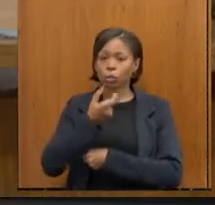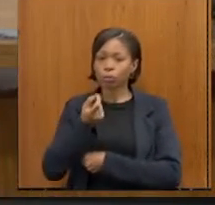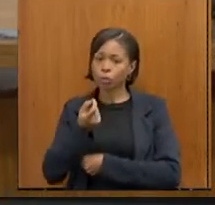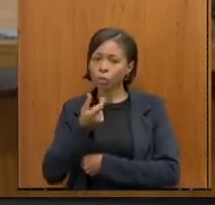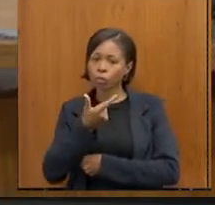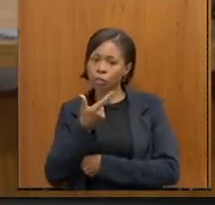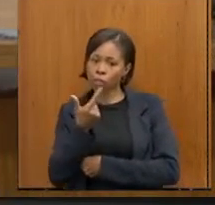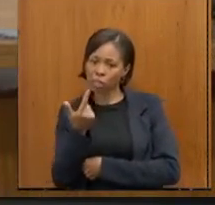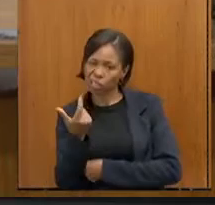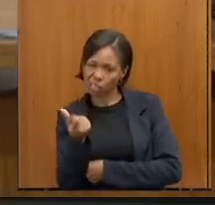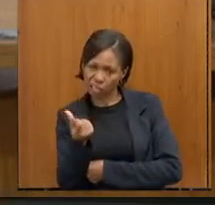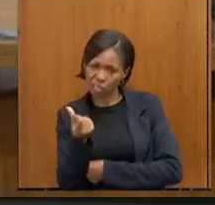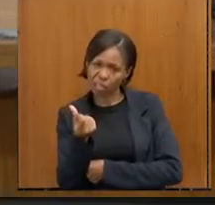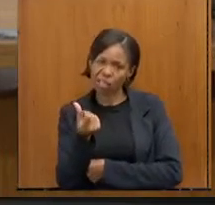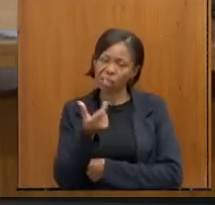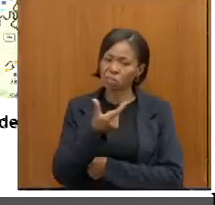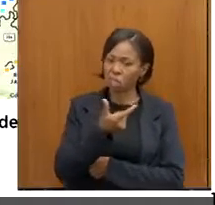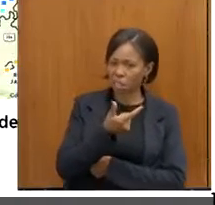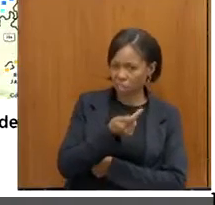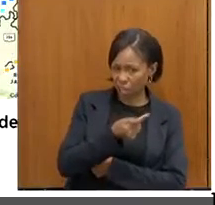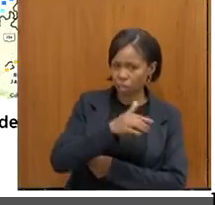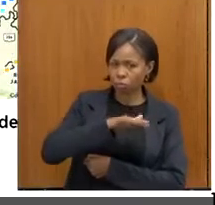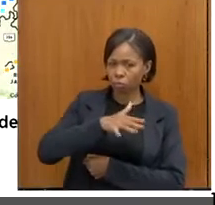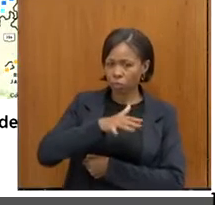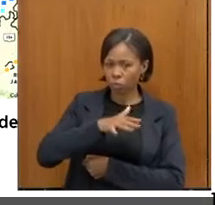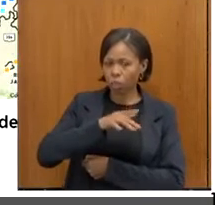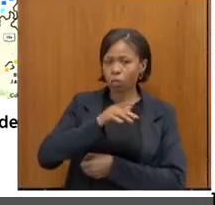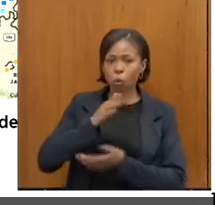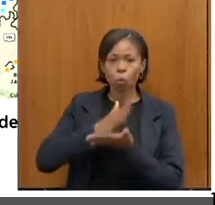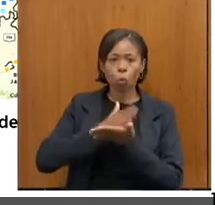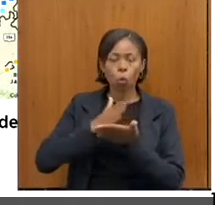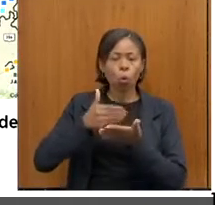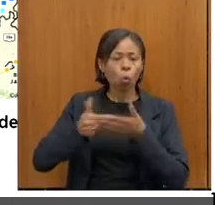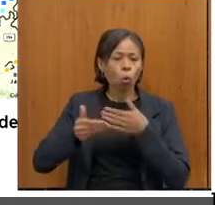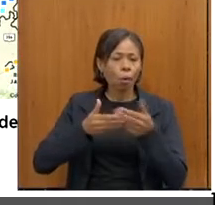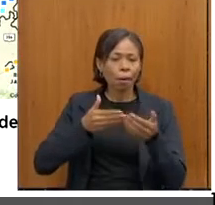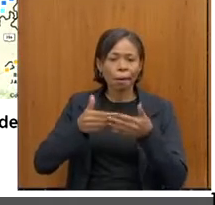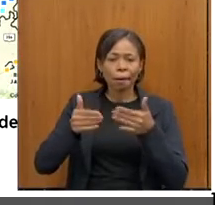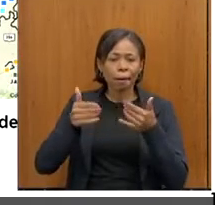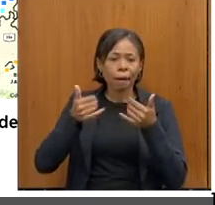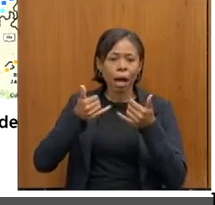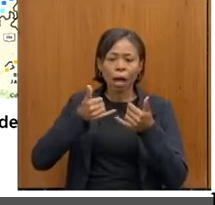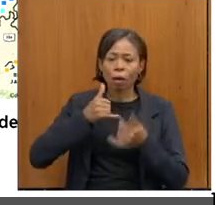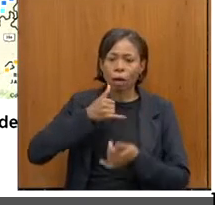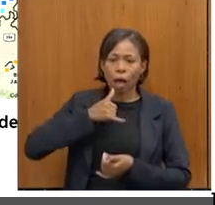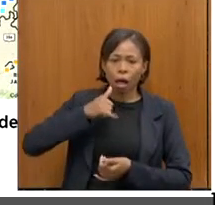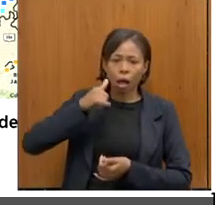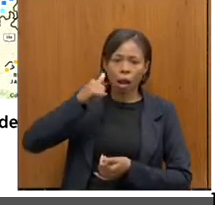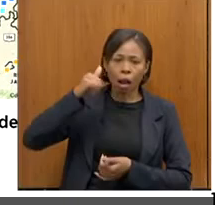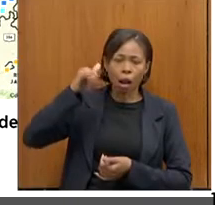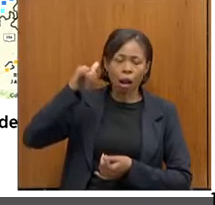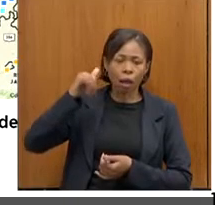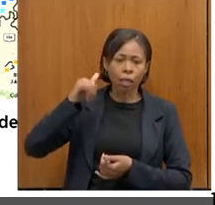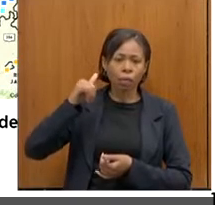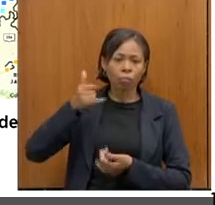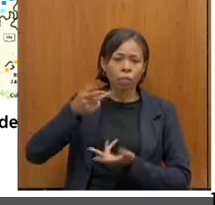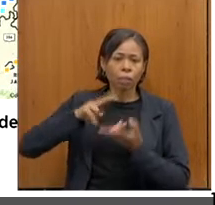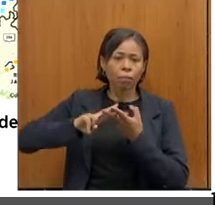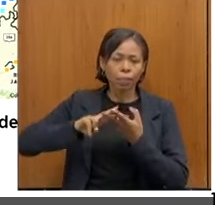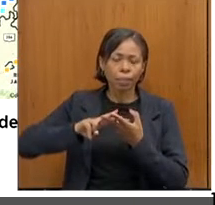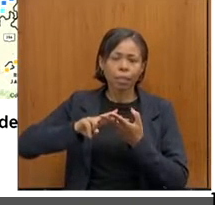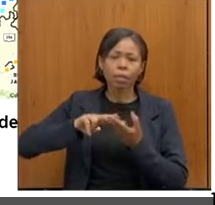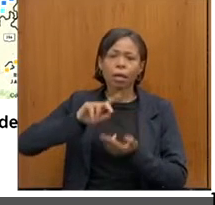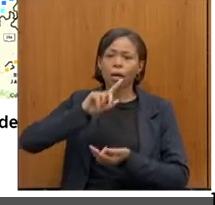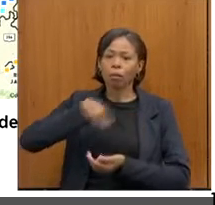praticamente eliminar qualquer reprimida né Então até 2022 estamos falando de mais